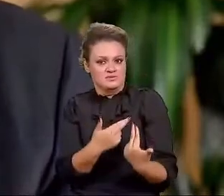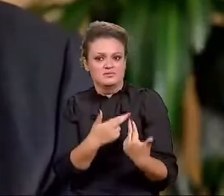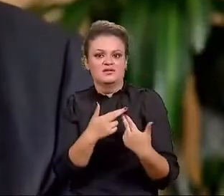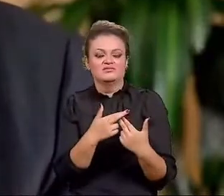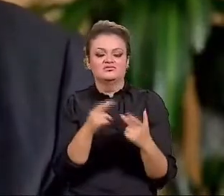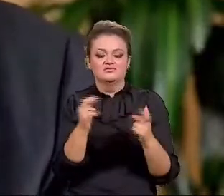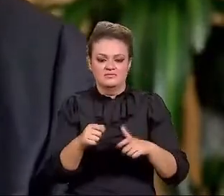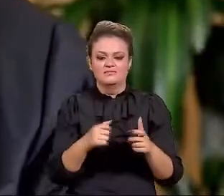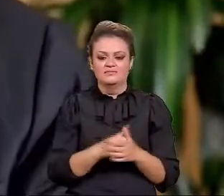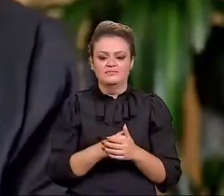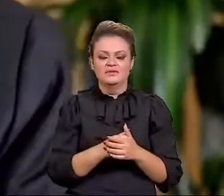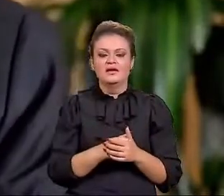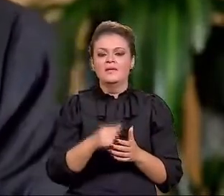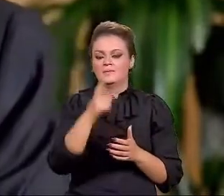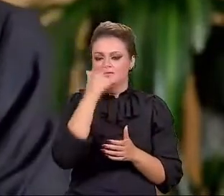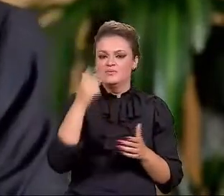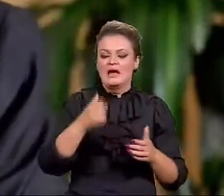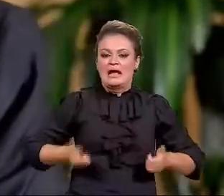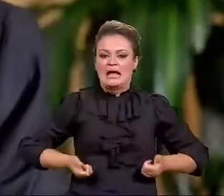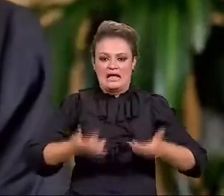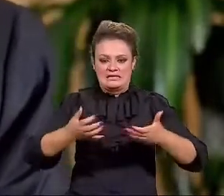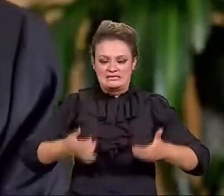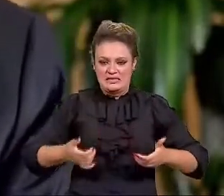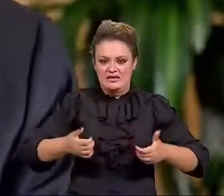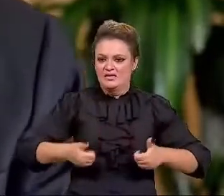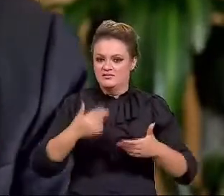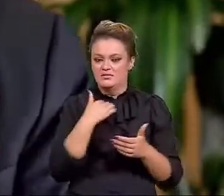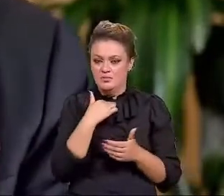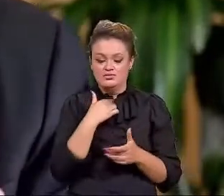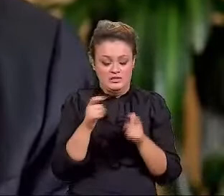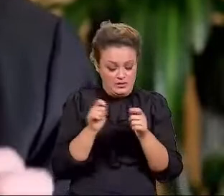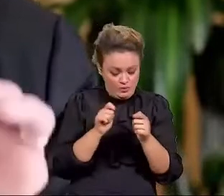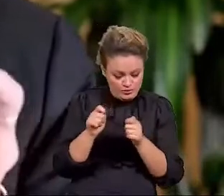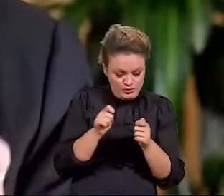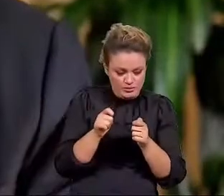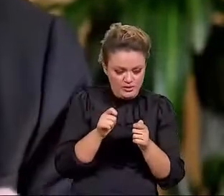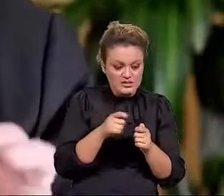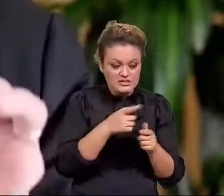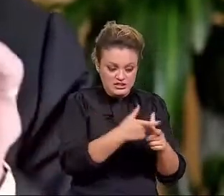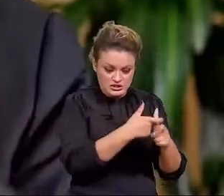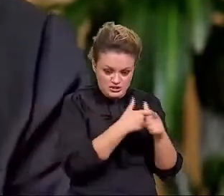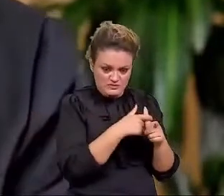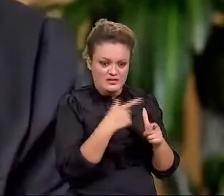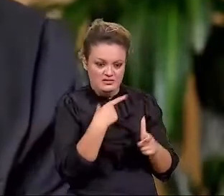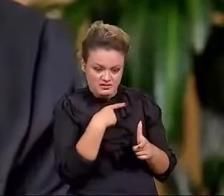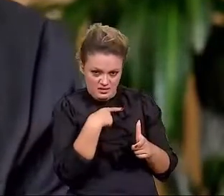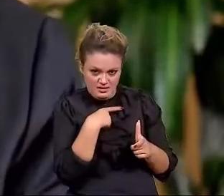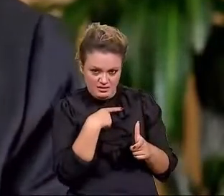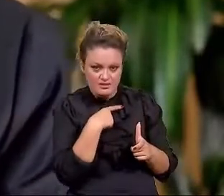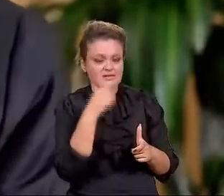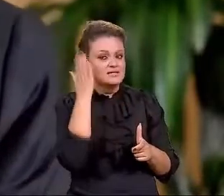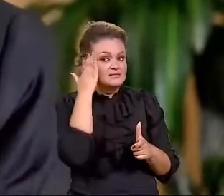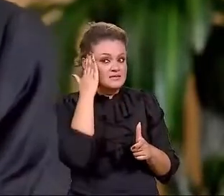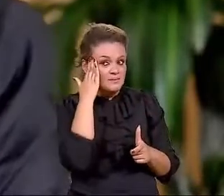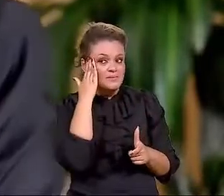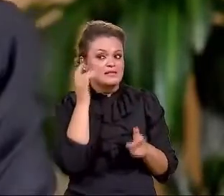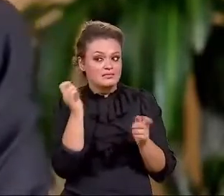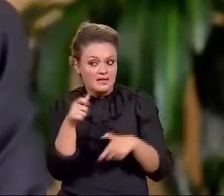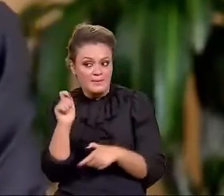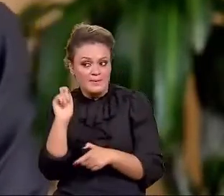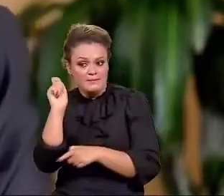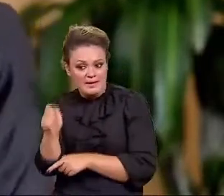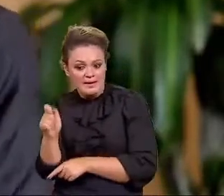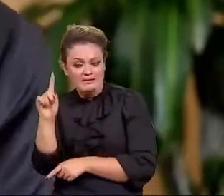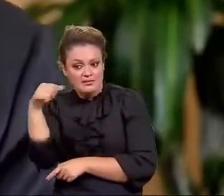o que não tem. Se quiser fazer uma dívida, você tem que saber se ela cabe dentro do seu orçamento. Se ela couber,